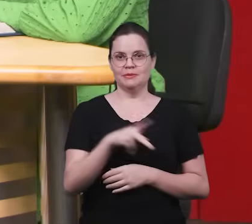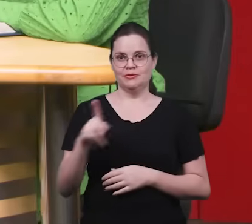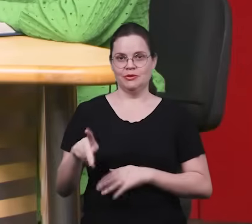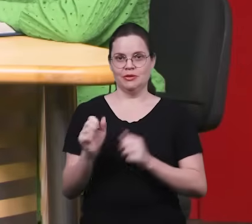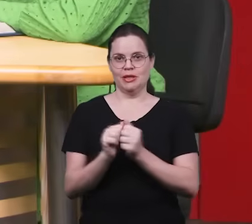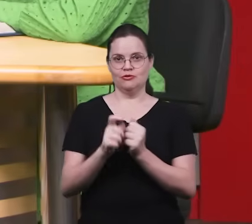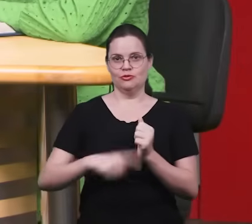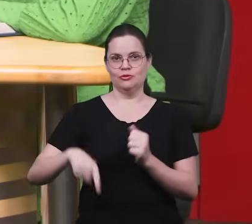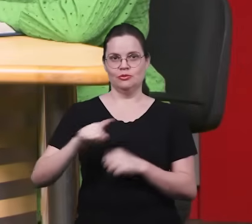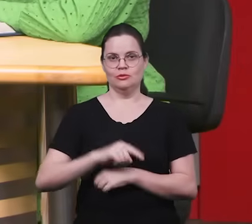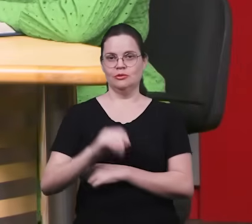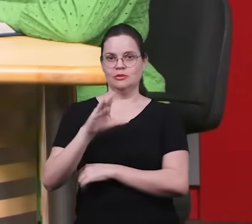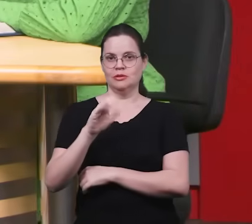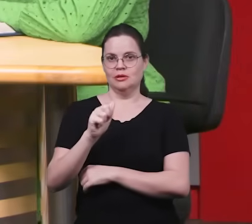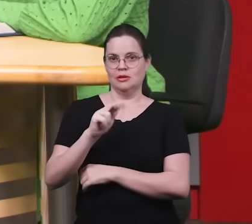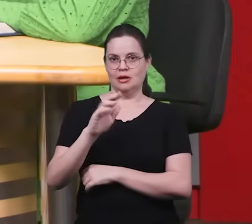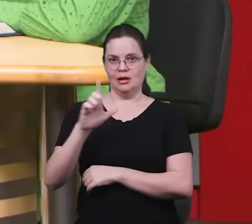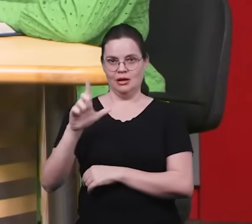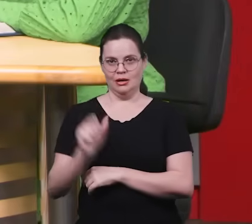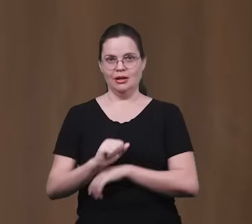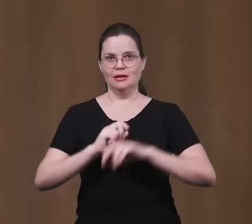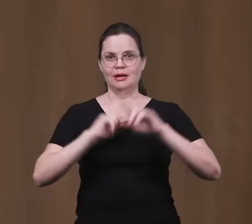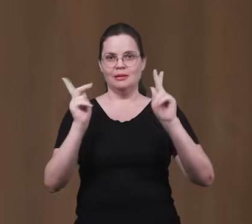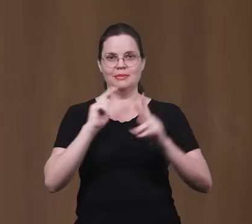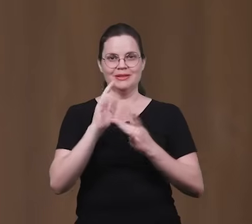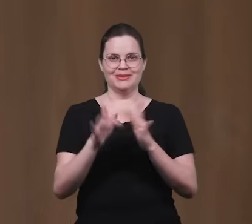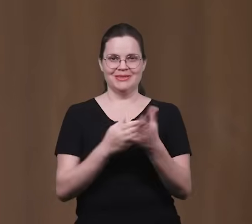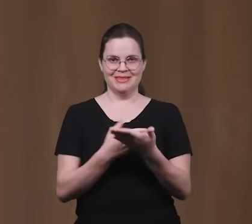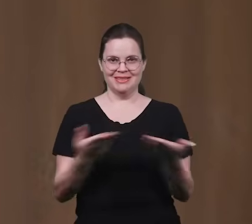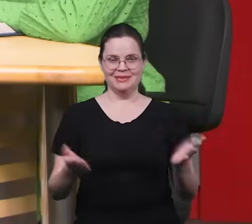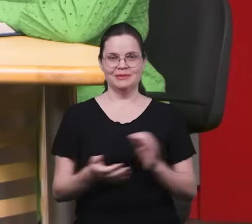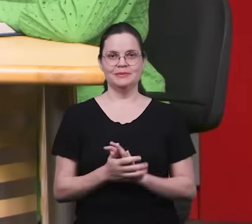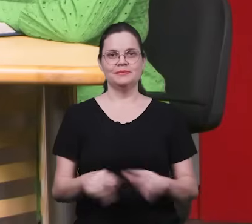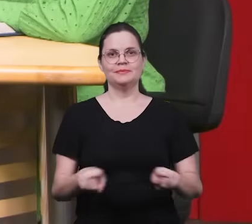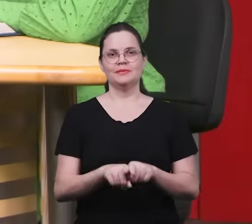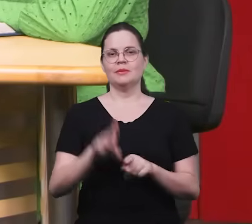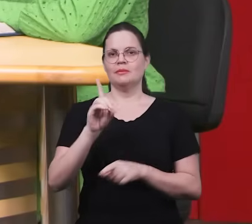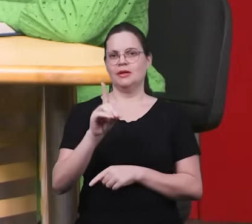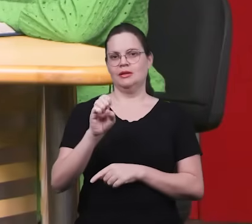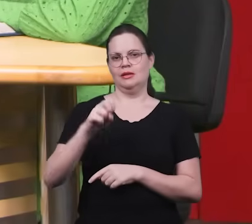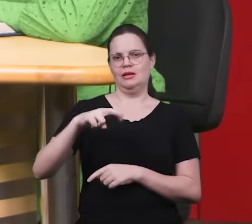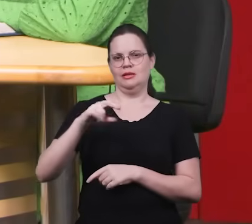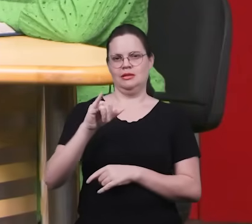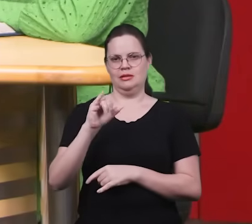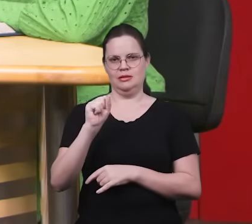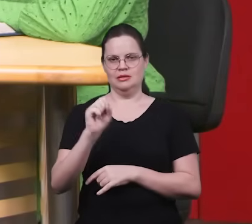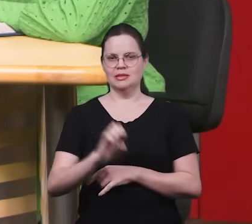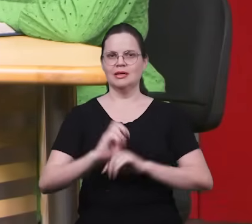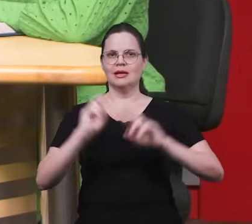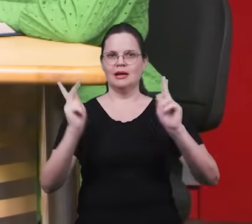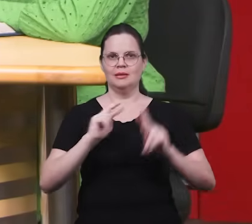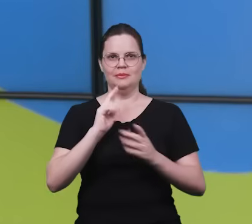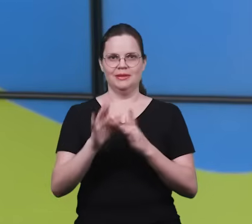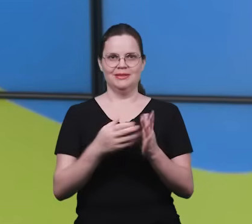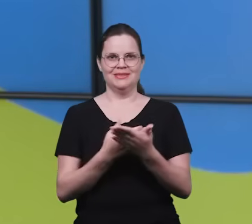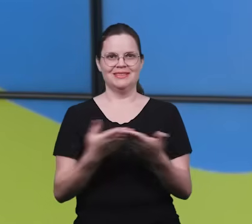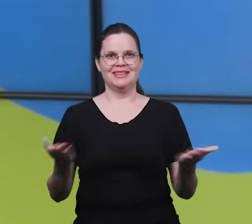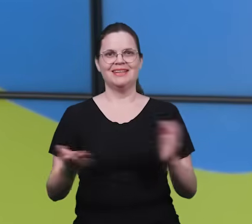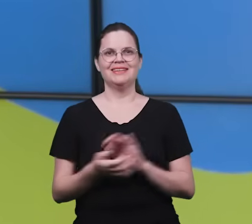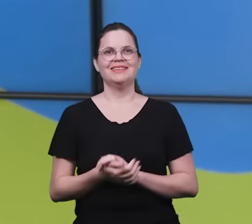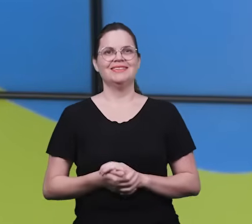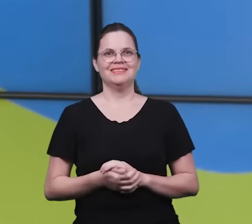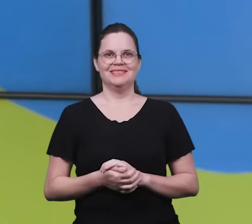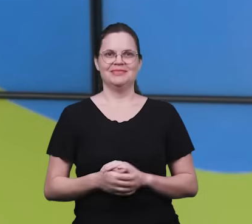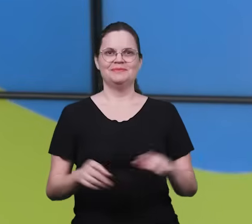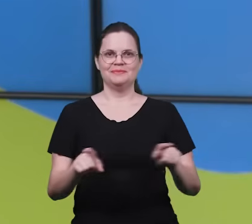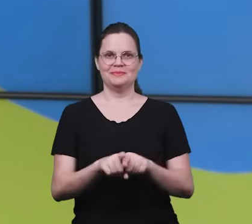Carla Figueiredo. Paz do Senhor, Carla. A paz do Senhor. E a Denise Guerino. Paz do Senhor, Denise. Paz do